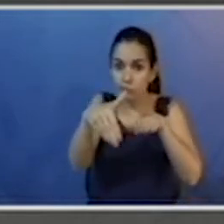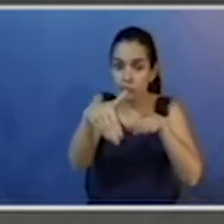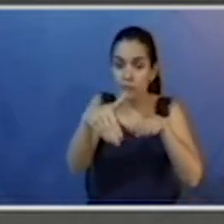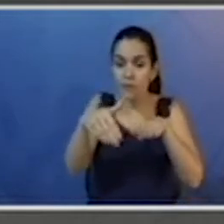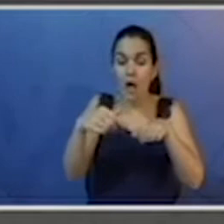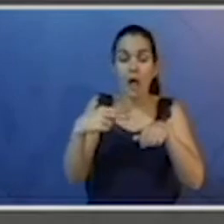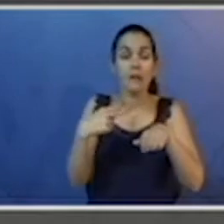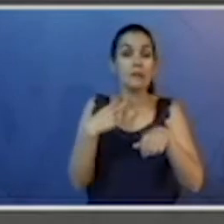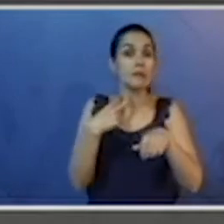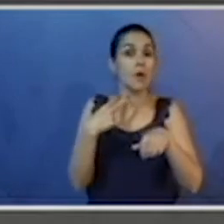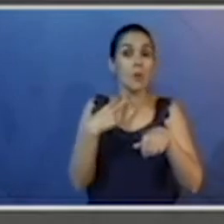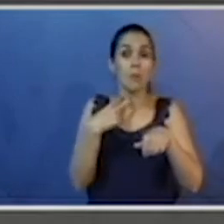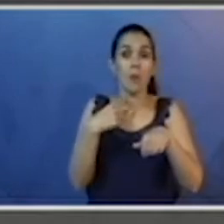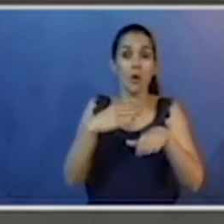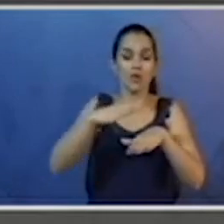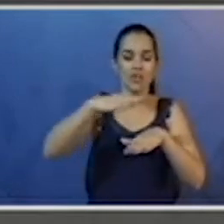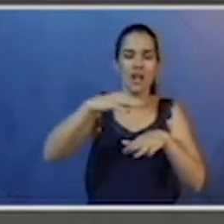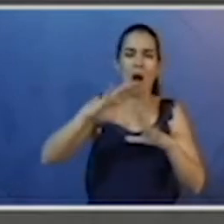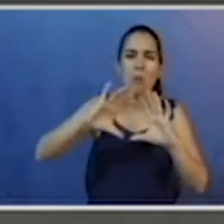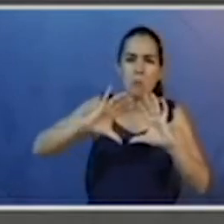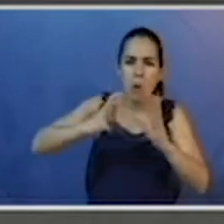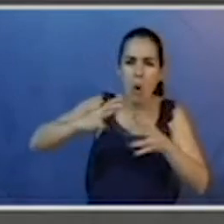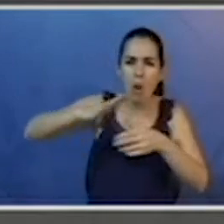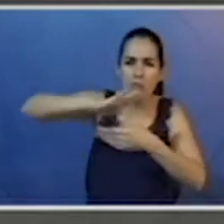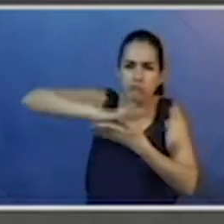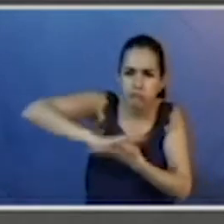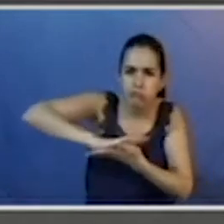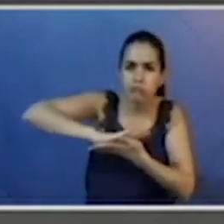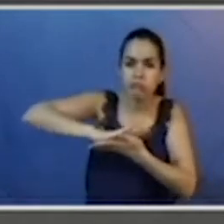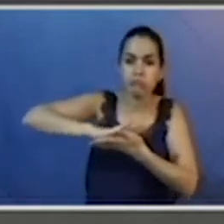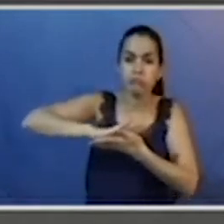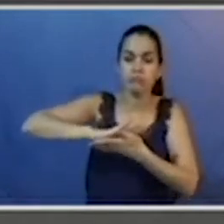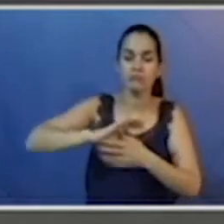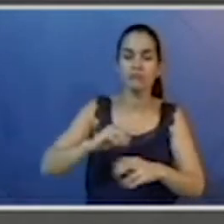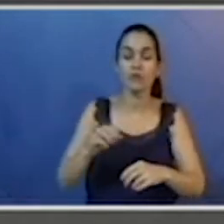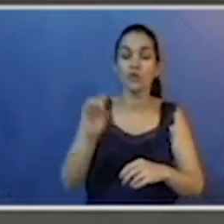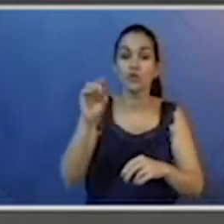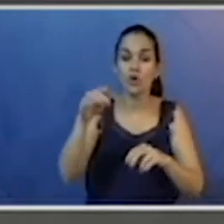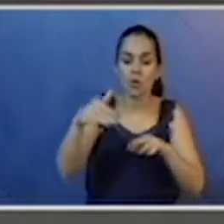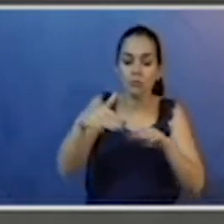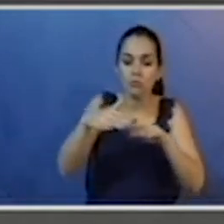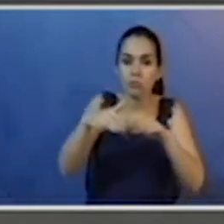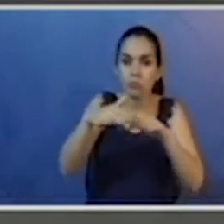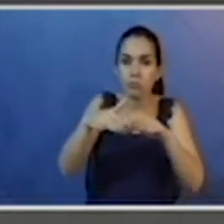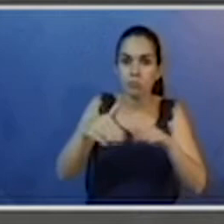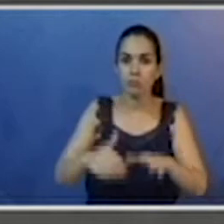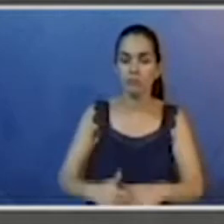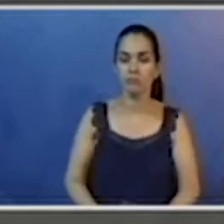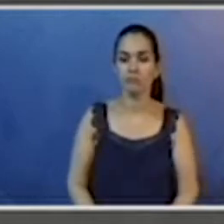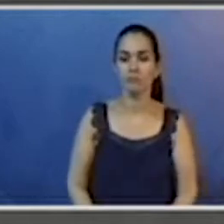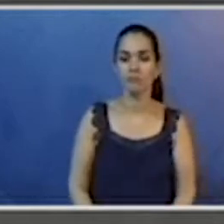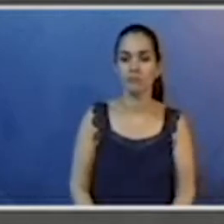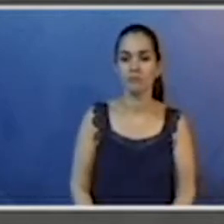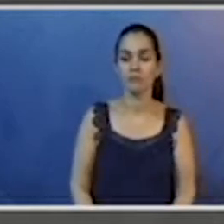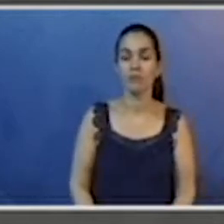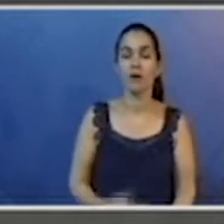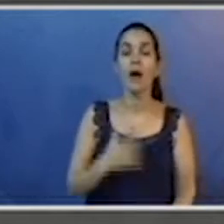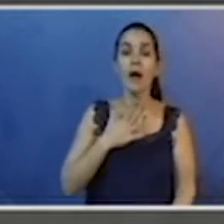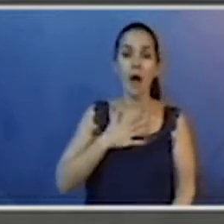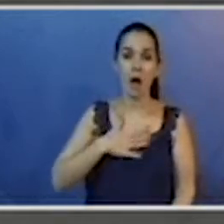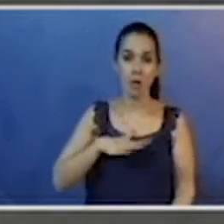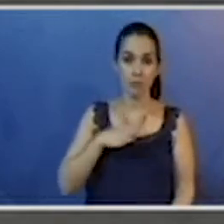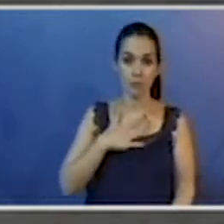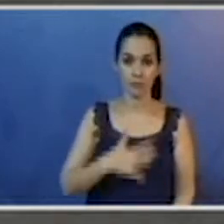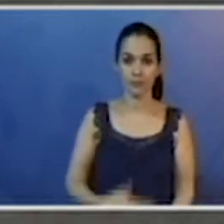posso pisar em cima da Bola e nem usar nem de Fora nem de dentro só que a pontinha do pé vamos ver tem que um pouco devagar